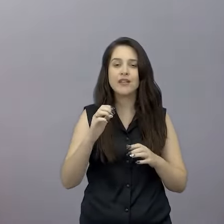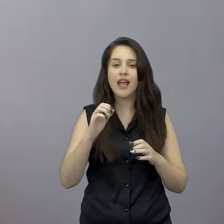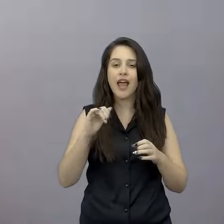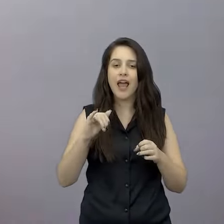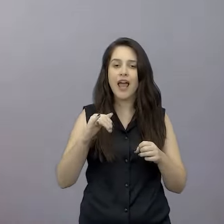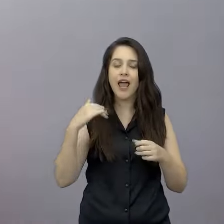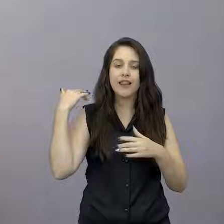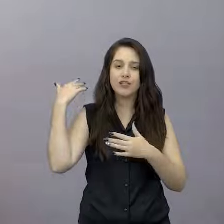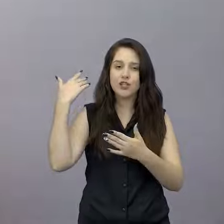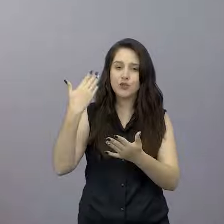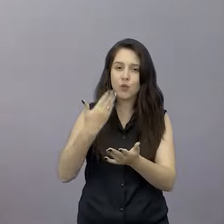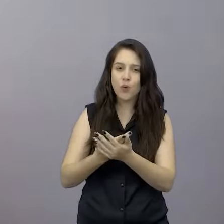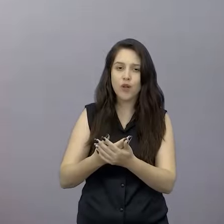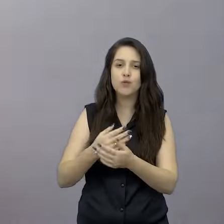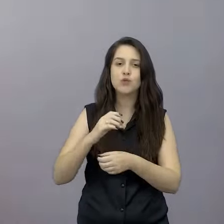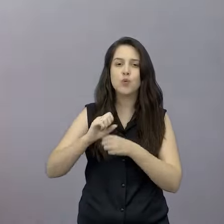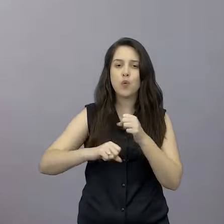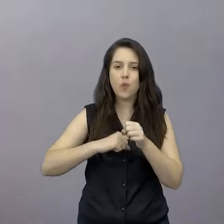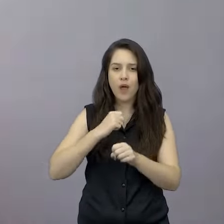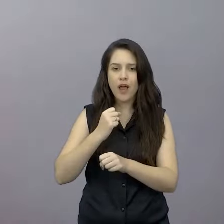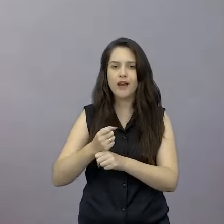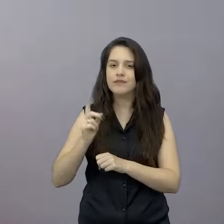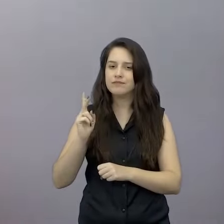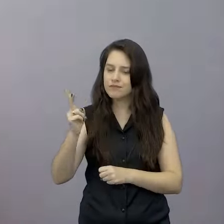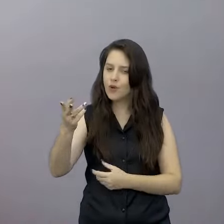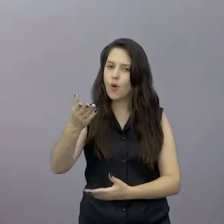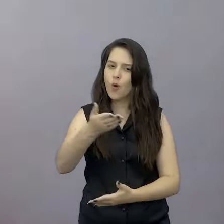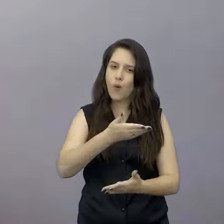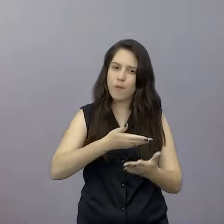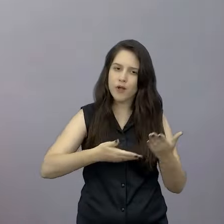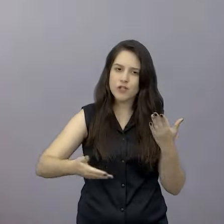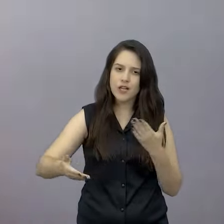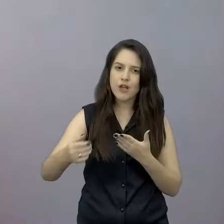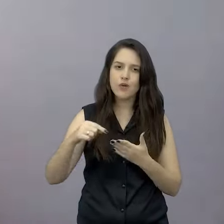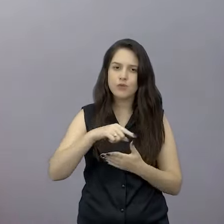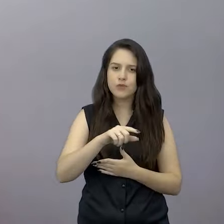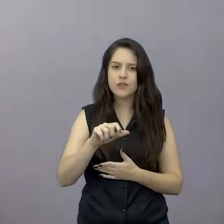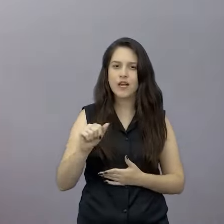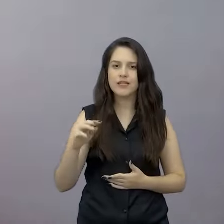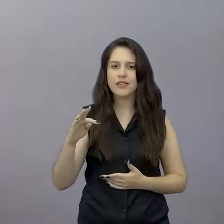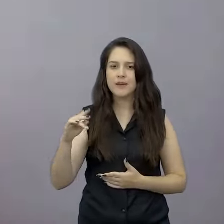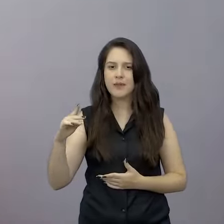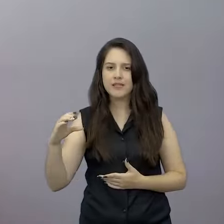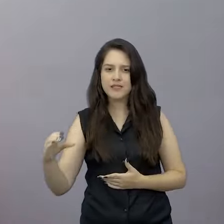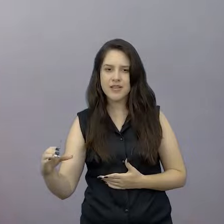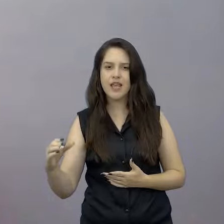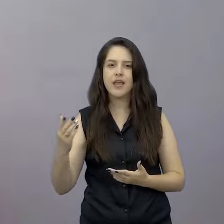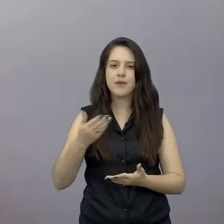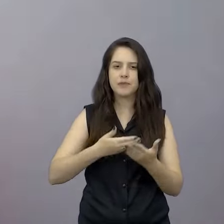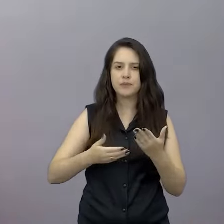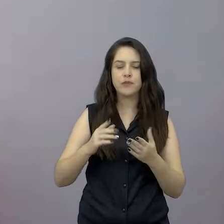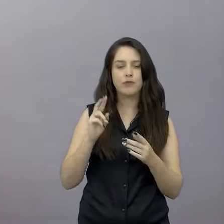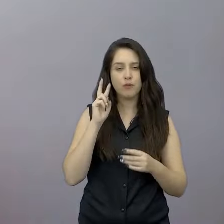ano seguinte. Quero compartilhar com vocês o meu PPT, só um minutinho, vamos lá.